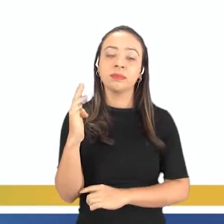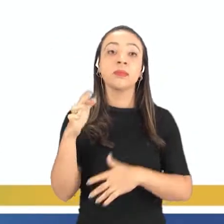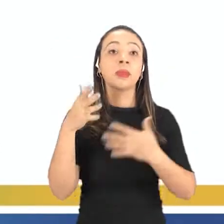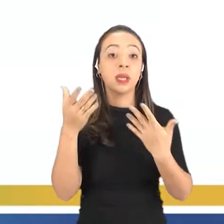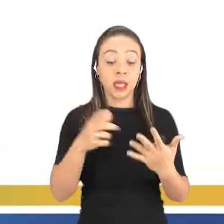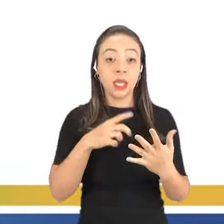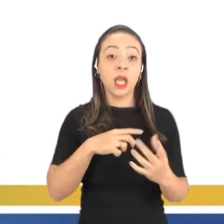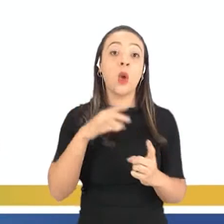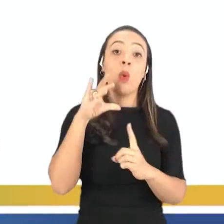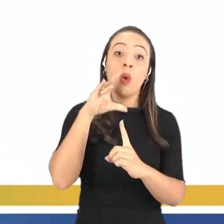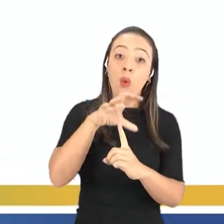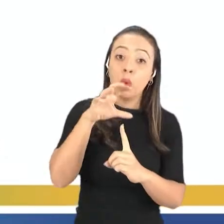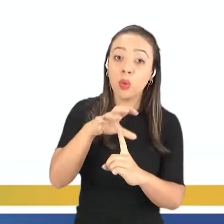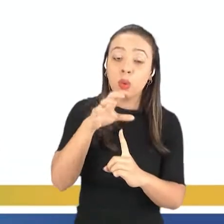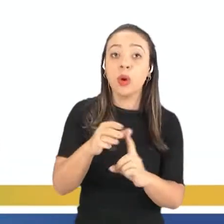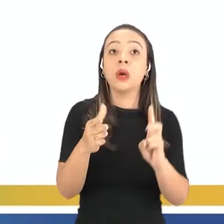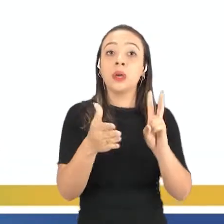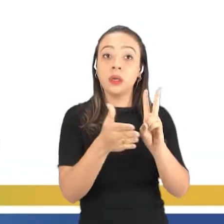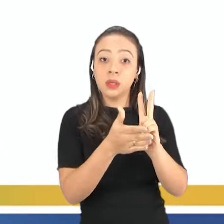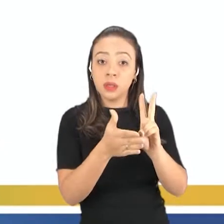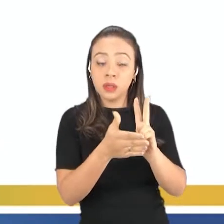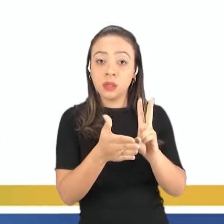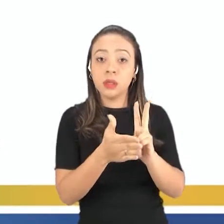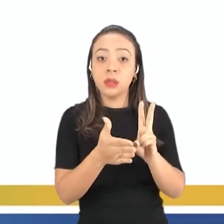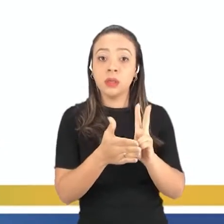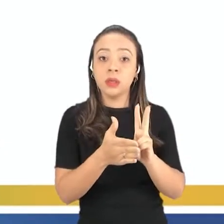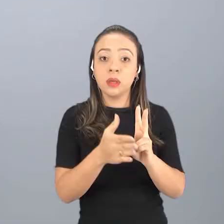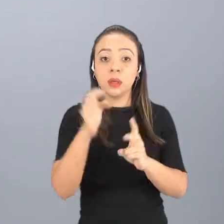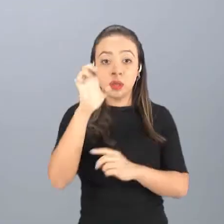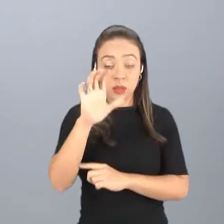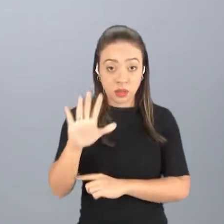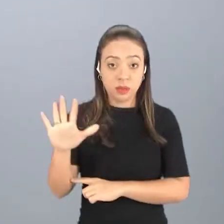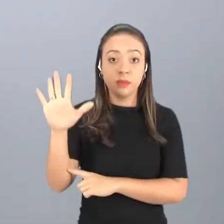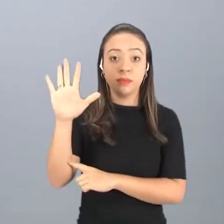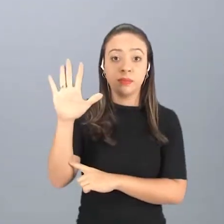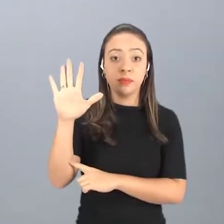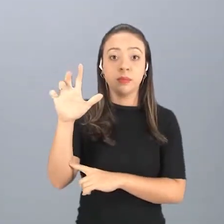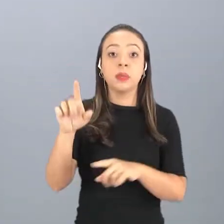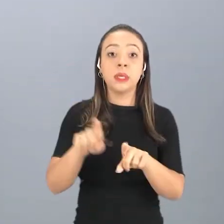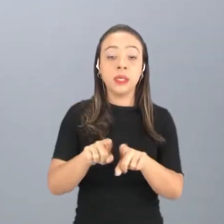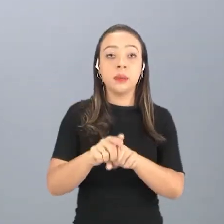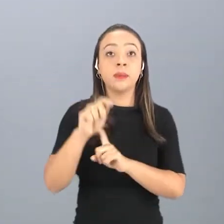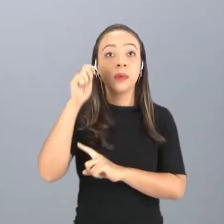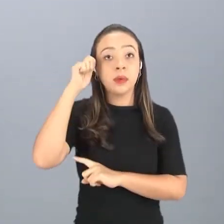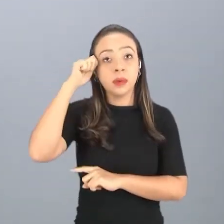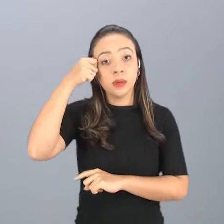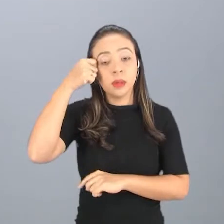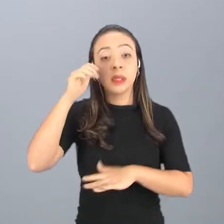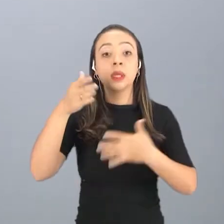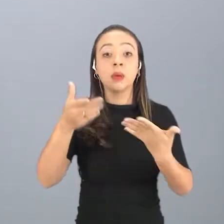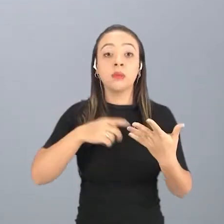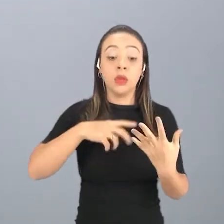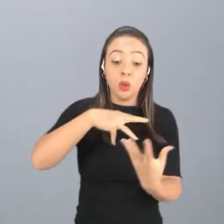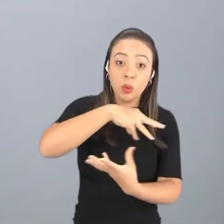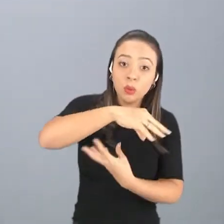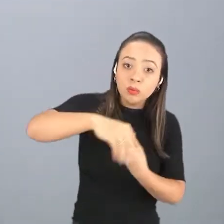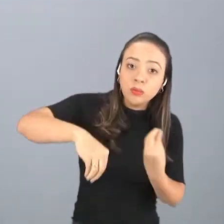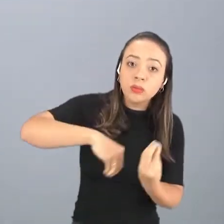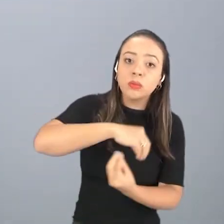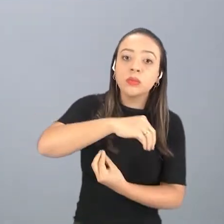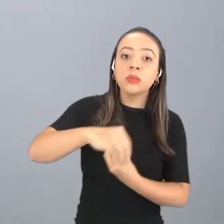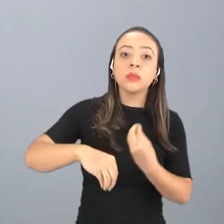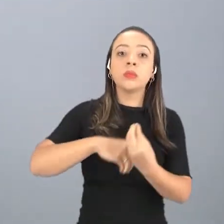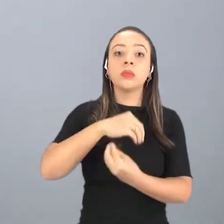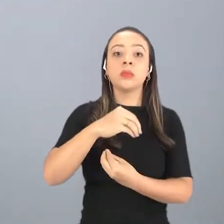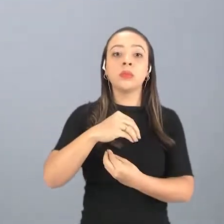influências indígenas, africanas e europeias. Então aí nós temos essa mistura que formou a música que